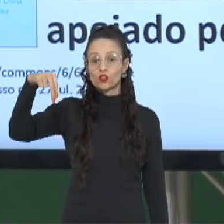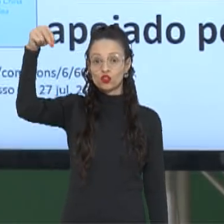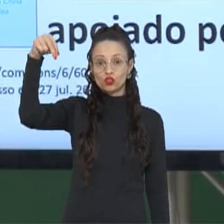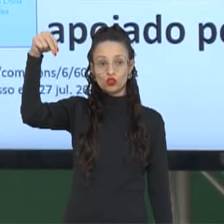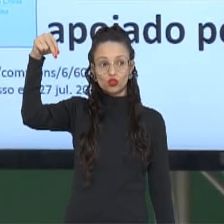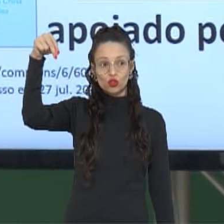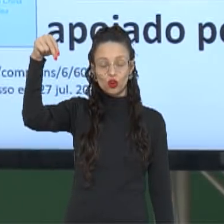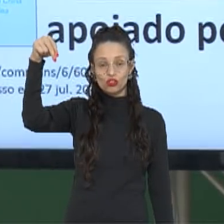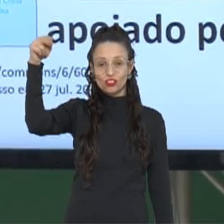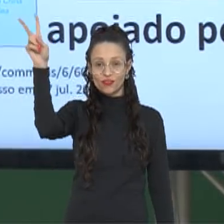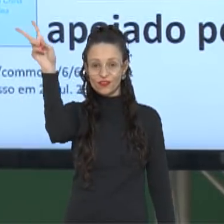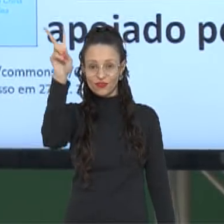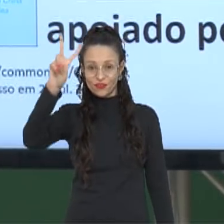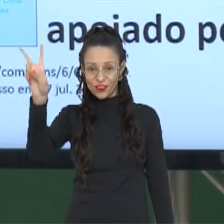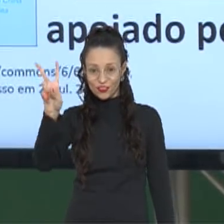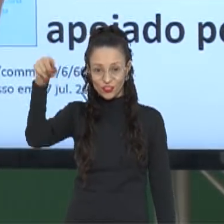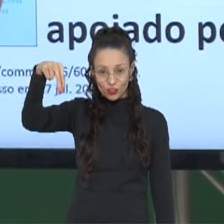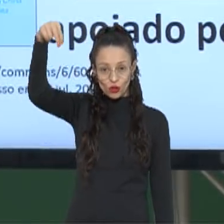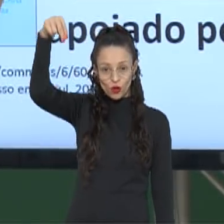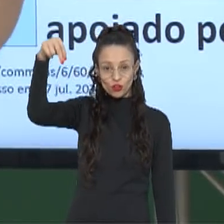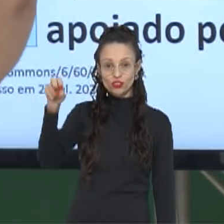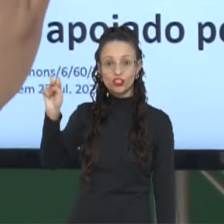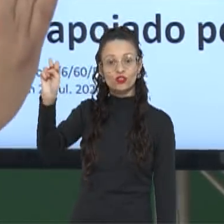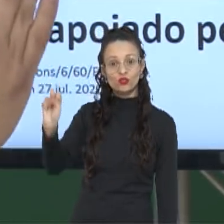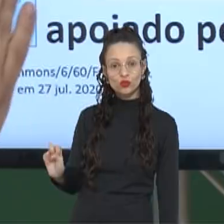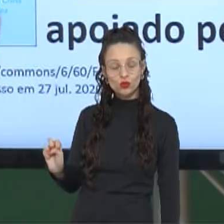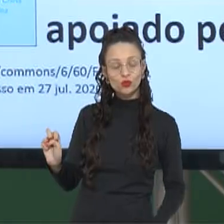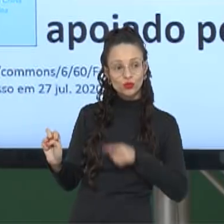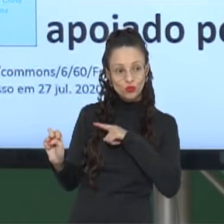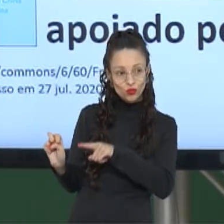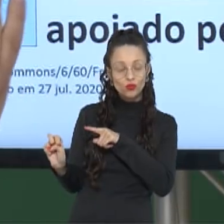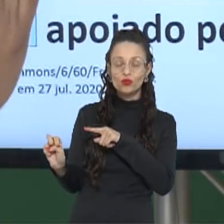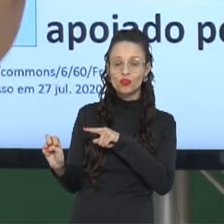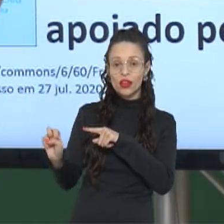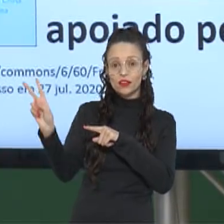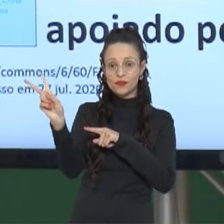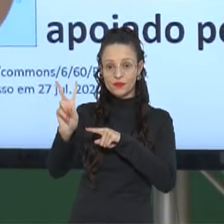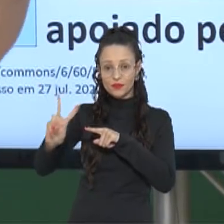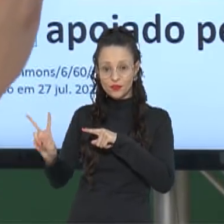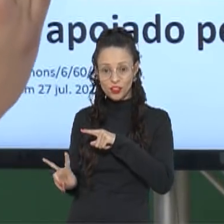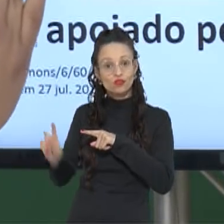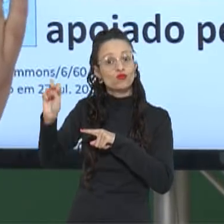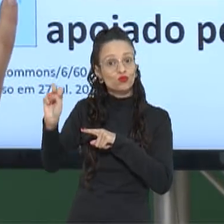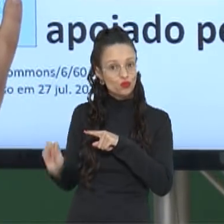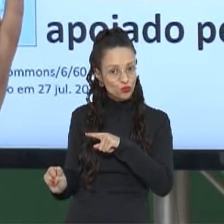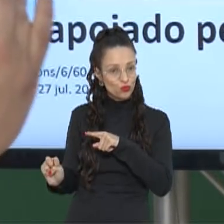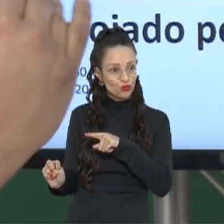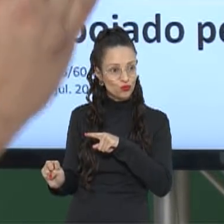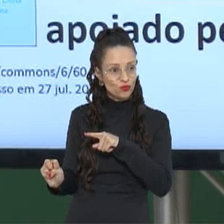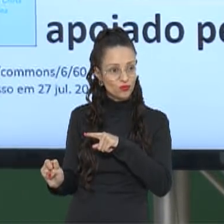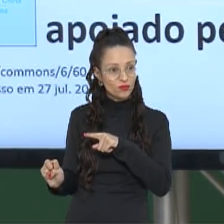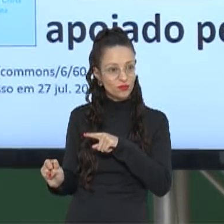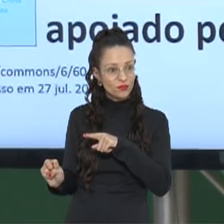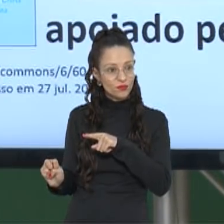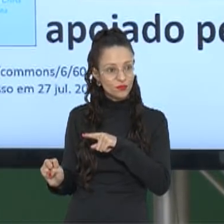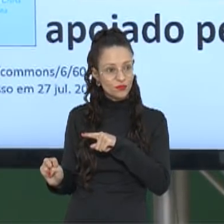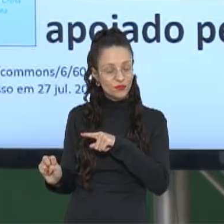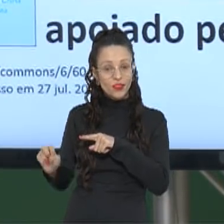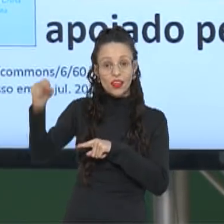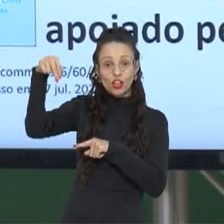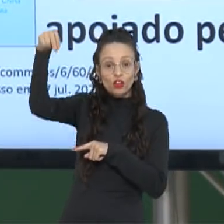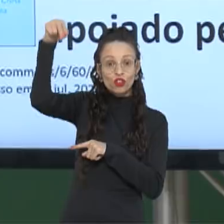o Vietnã do Norte. Ao sul, Vietnã do Sul. Então você tem o Vietnã